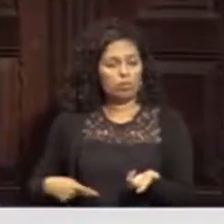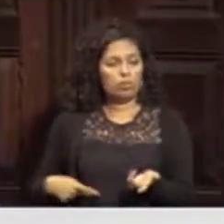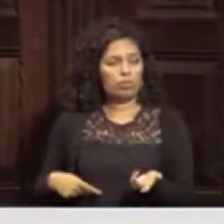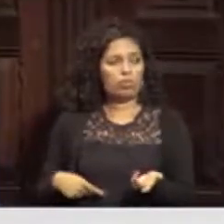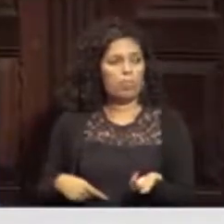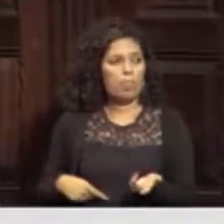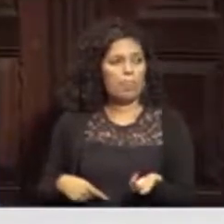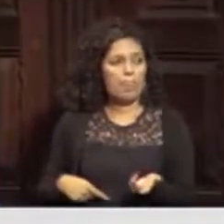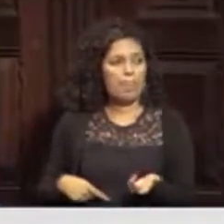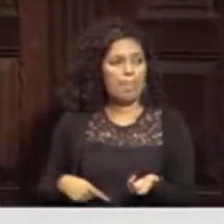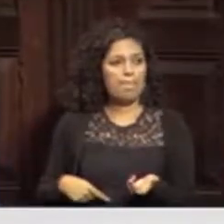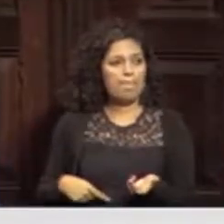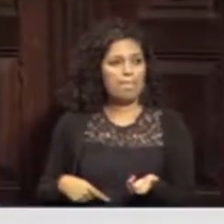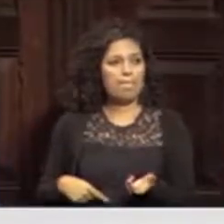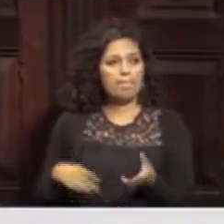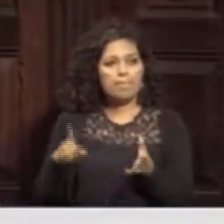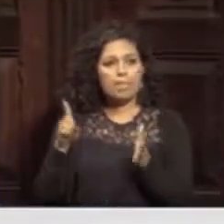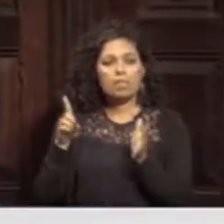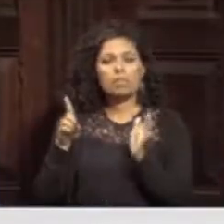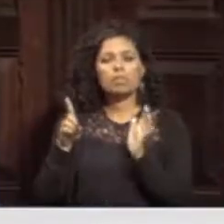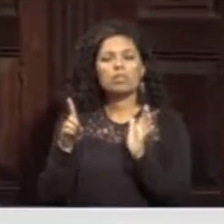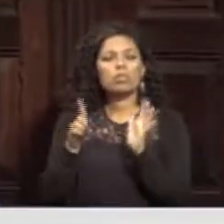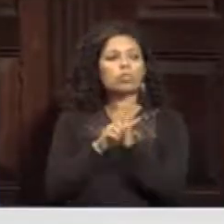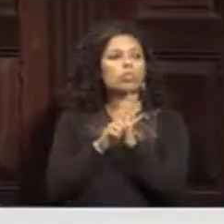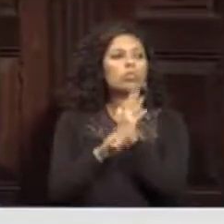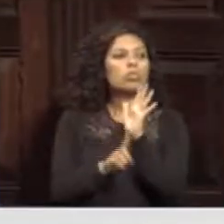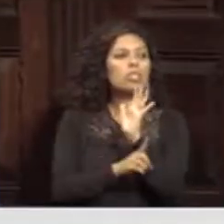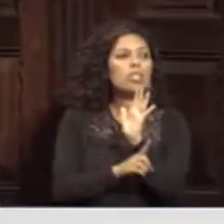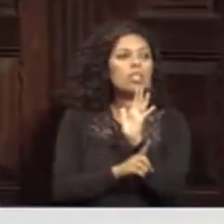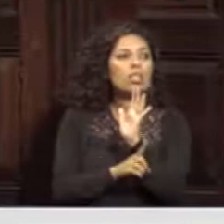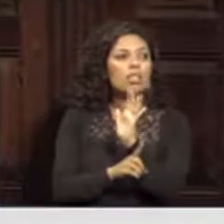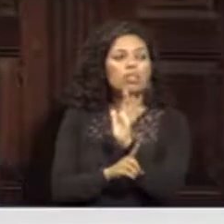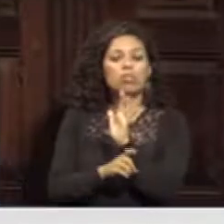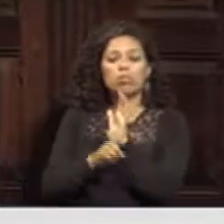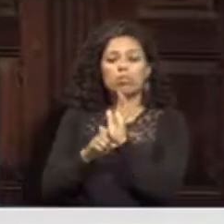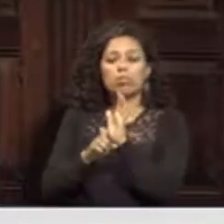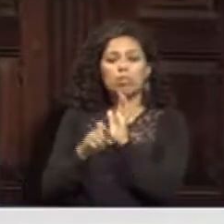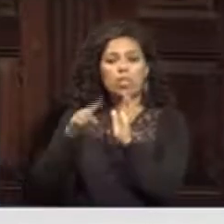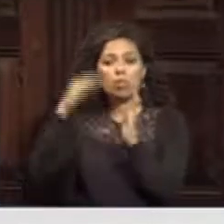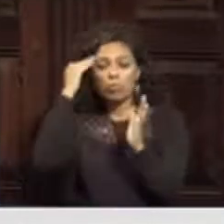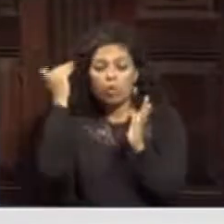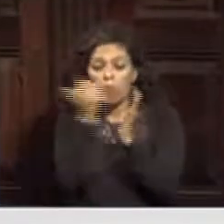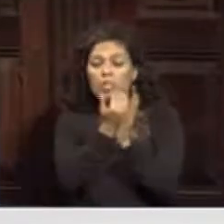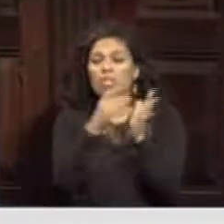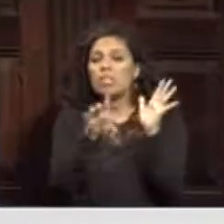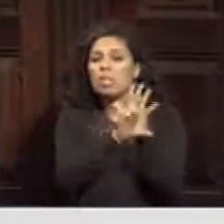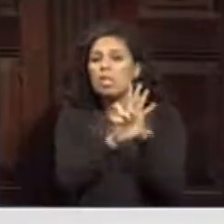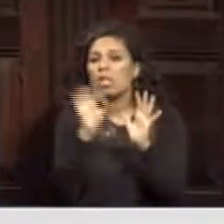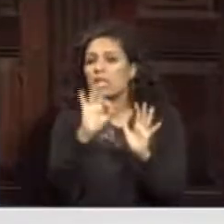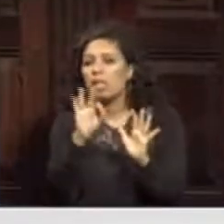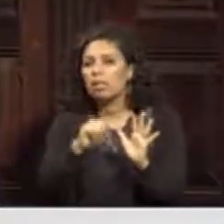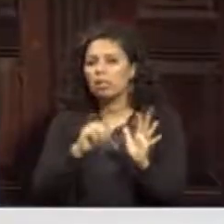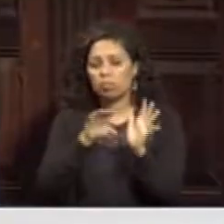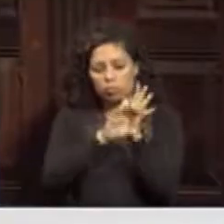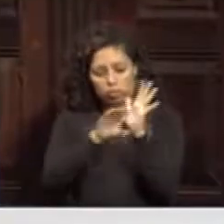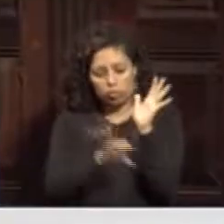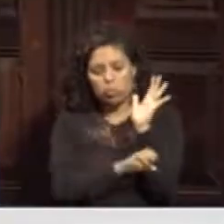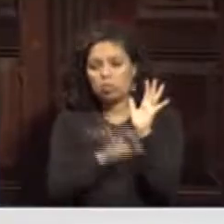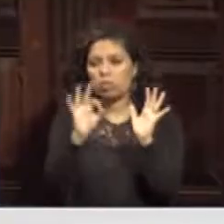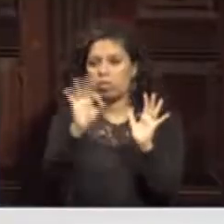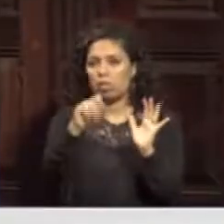posto, esse decreto foi declarado inconstitucional. Se ele é inconstitucional,